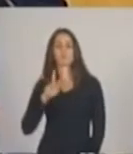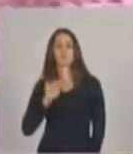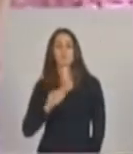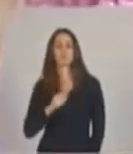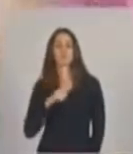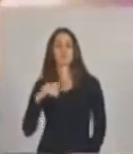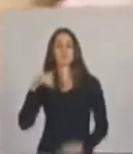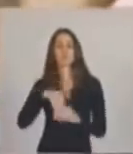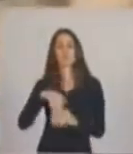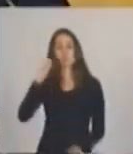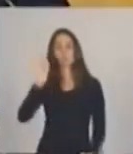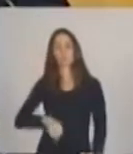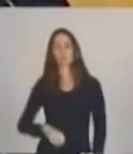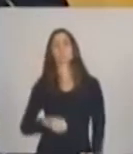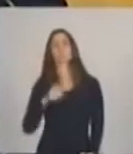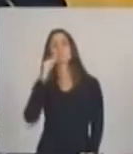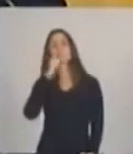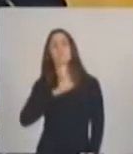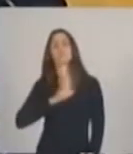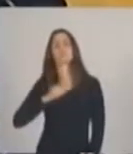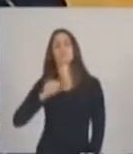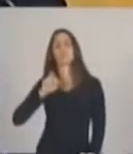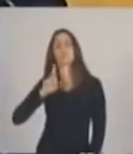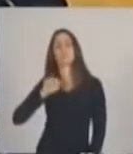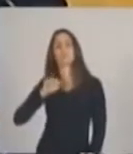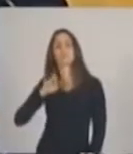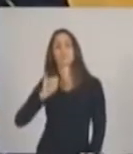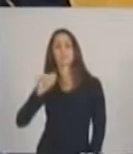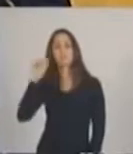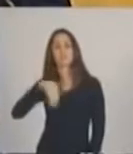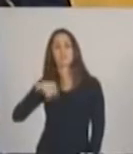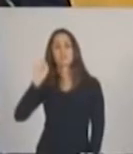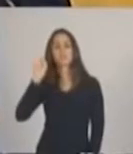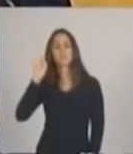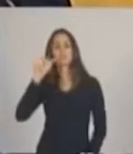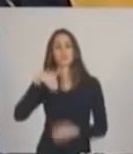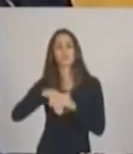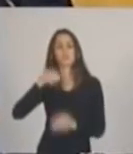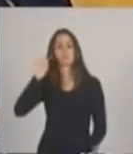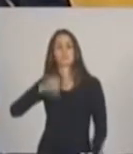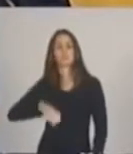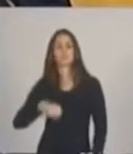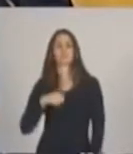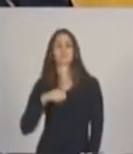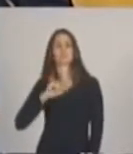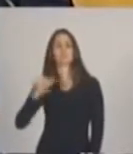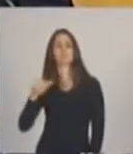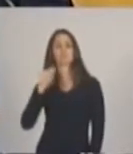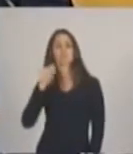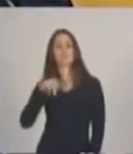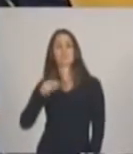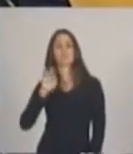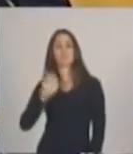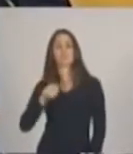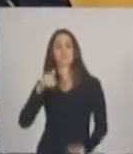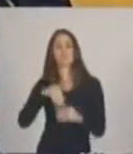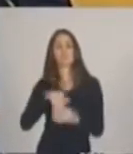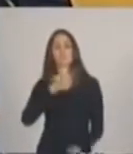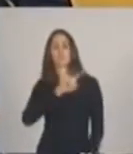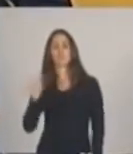Voto sim, senhor presidente. Vota sim. Deputada Janete Sá. Vota não. Deputado Luciano Machado.